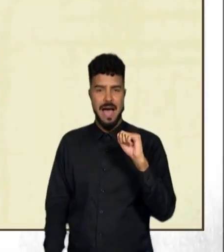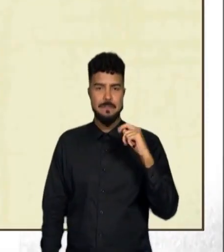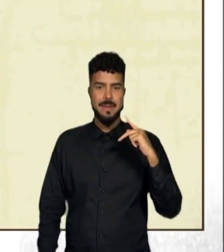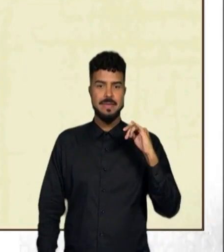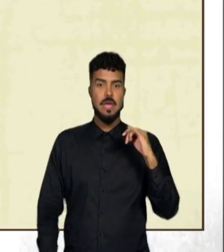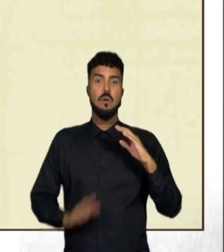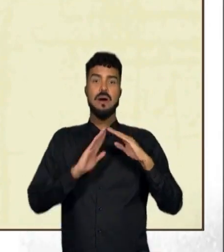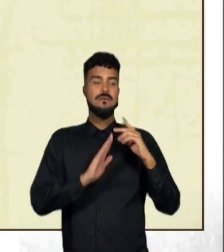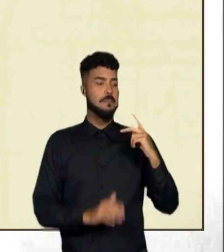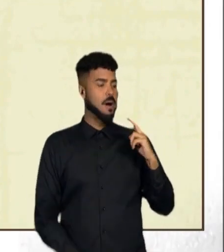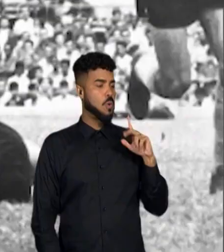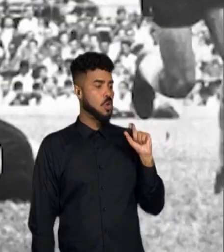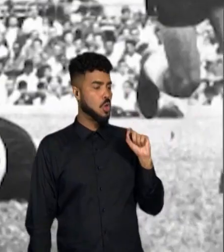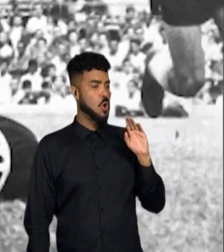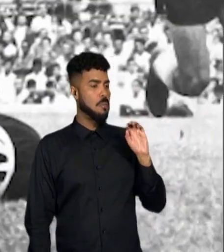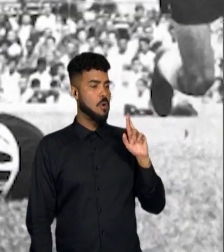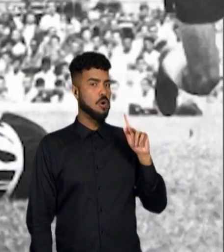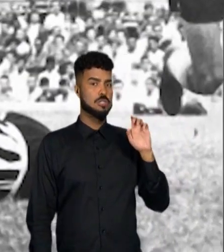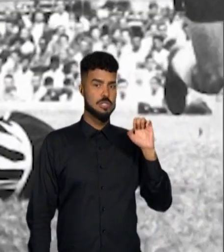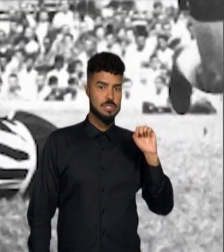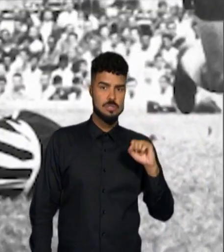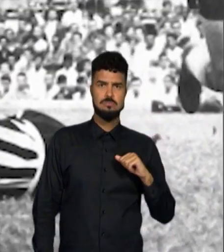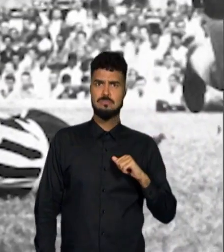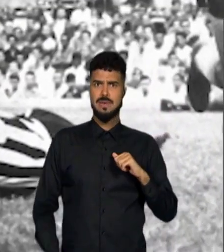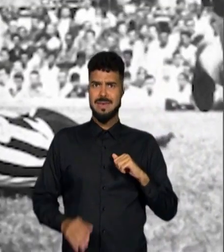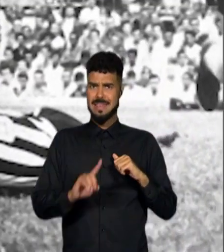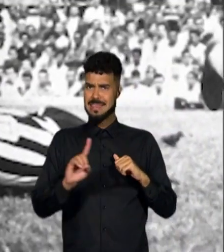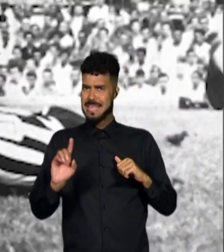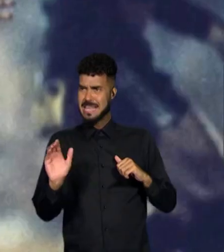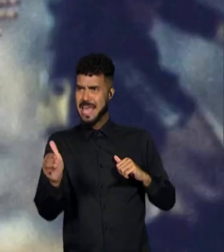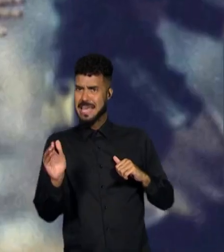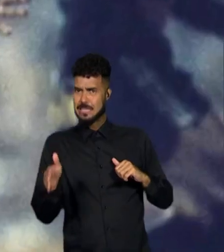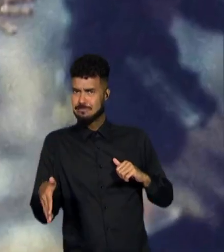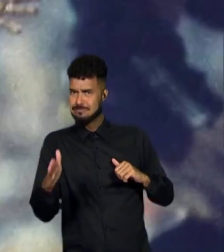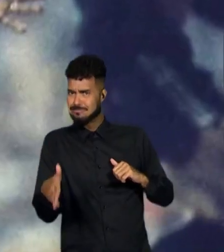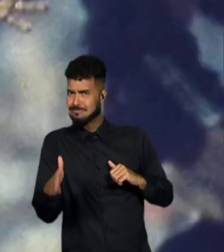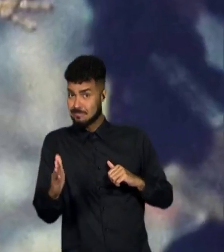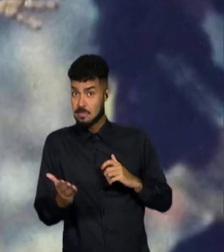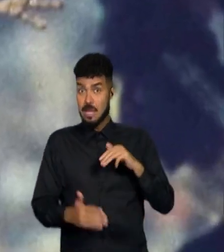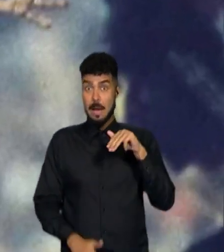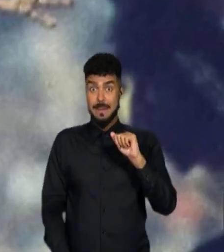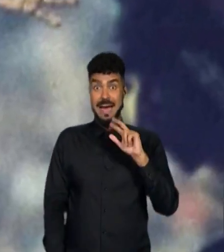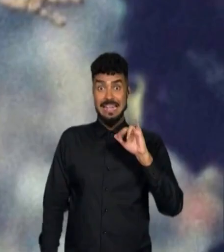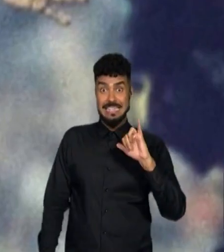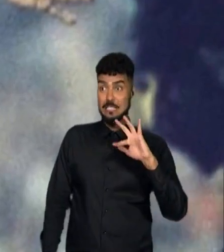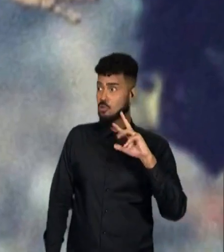Paulo Borges, um dos maiores ponta-direita do Brasil, Marinho, um